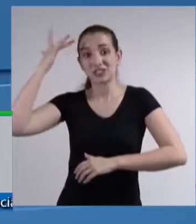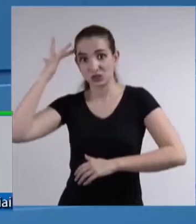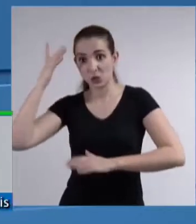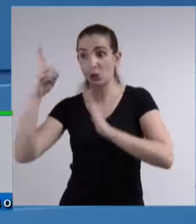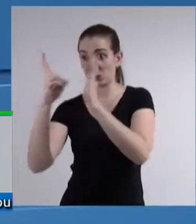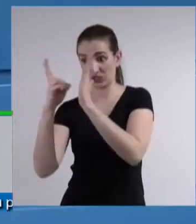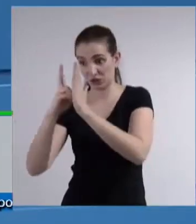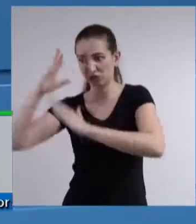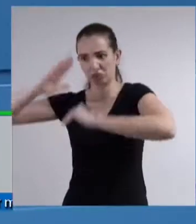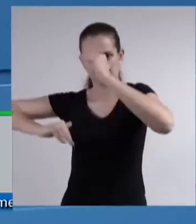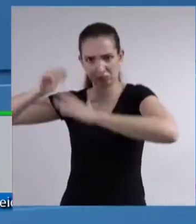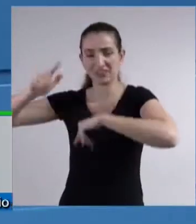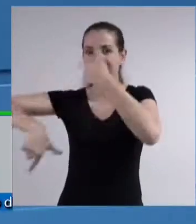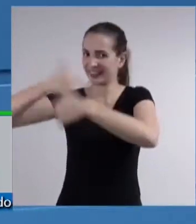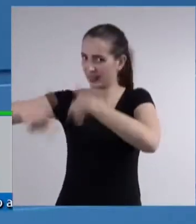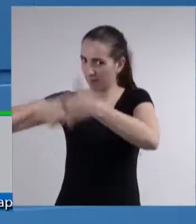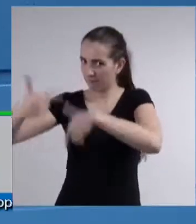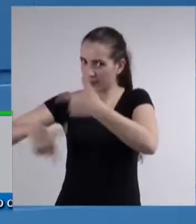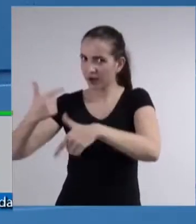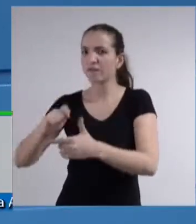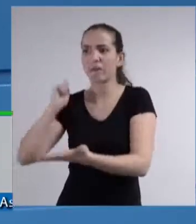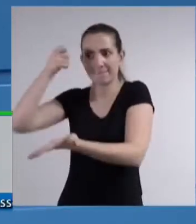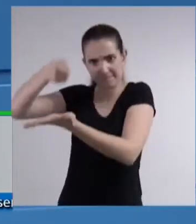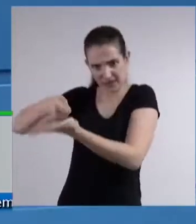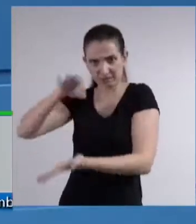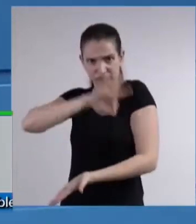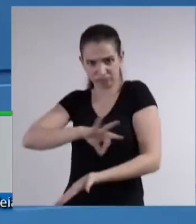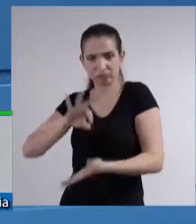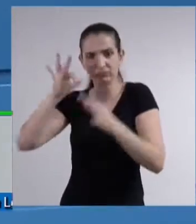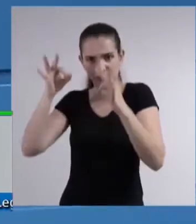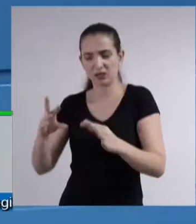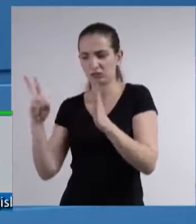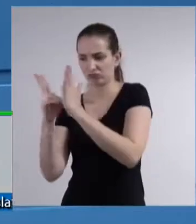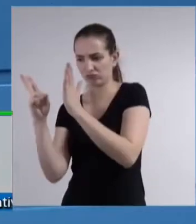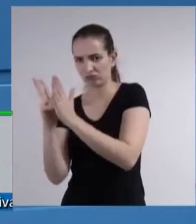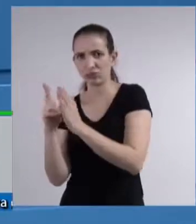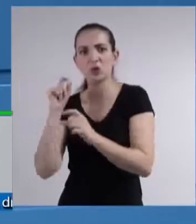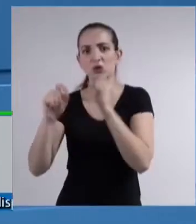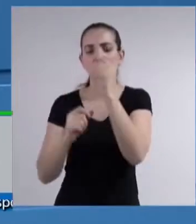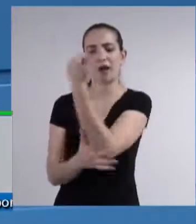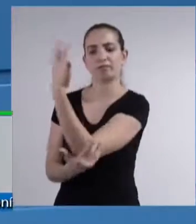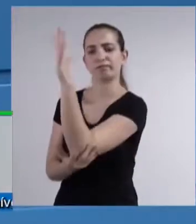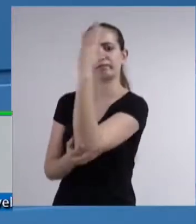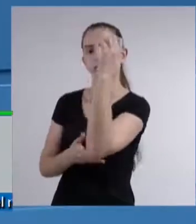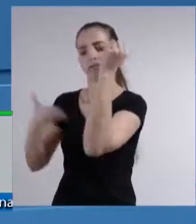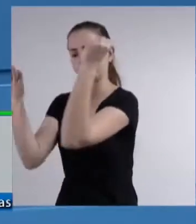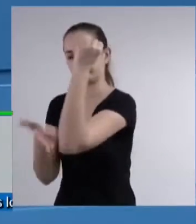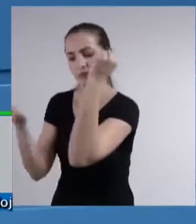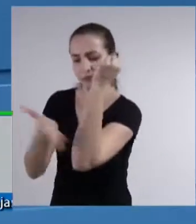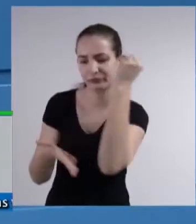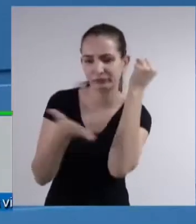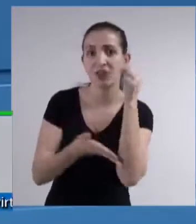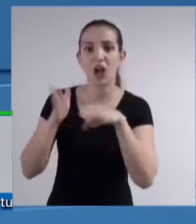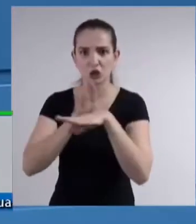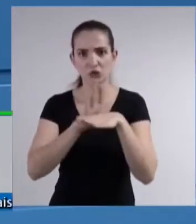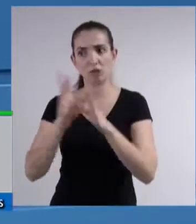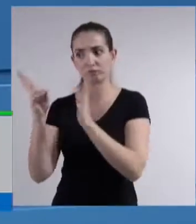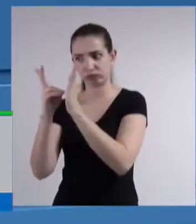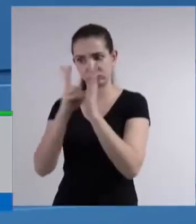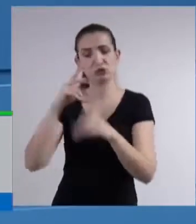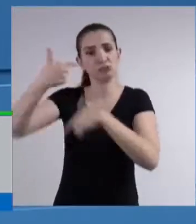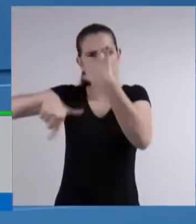Nós contratávamos, e os índios eram xangueiros e derrubavam os matos conosco, roçavam e derrubavam o mato. O que